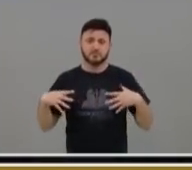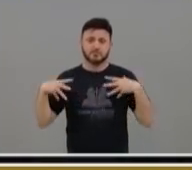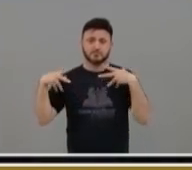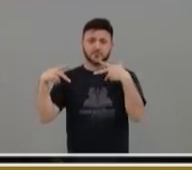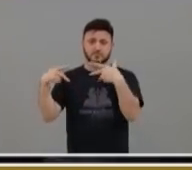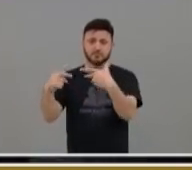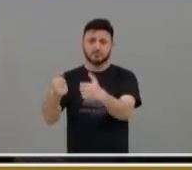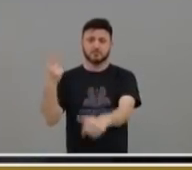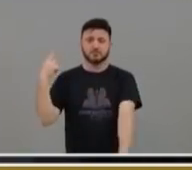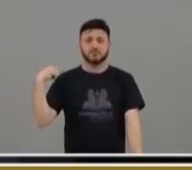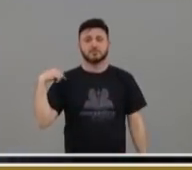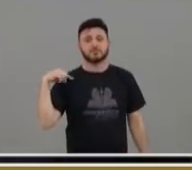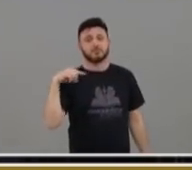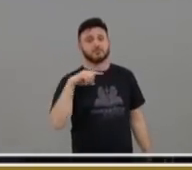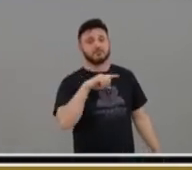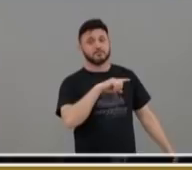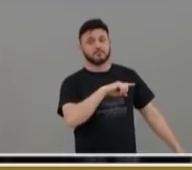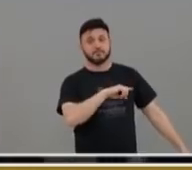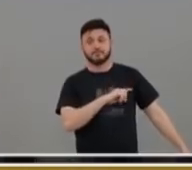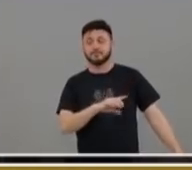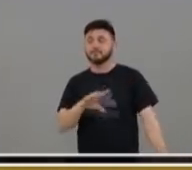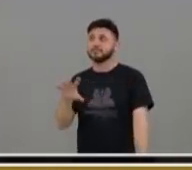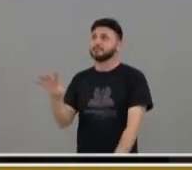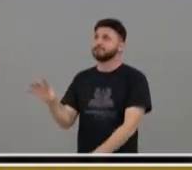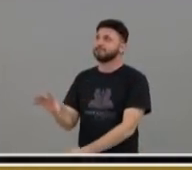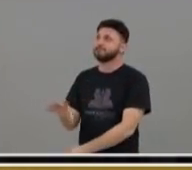e por amor tomou os meus pecados.